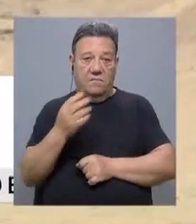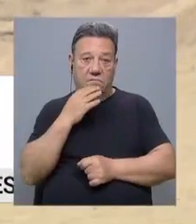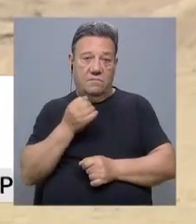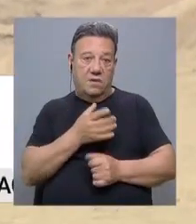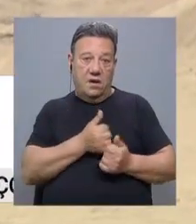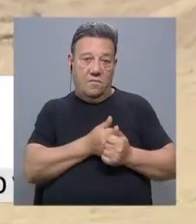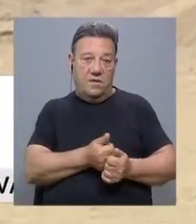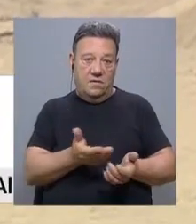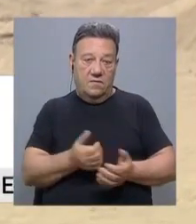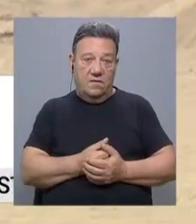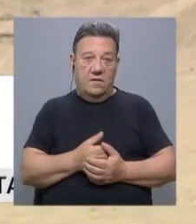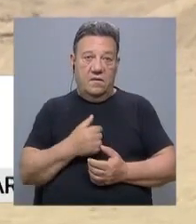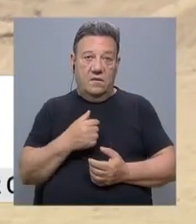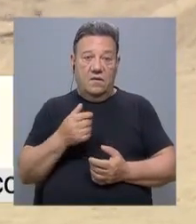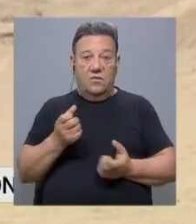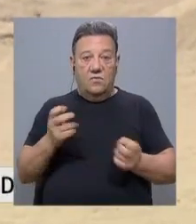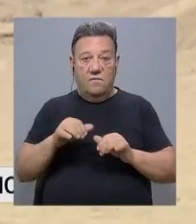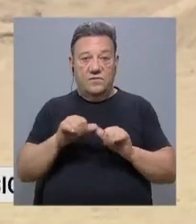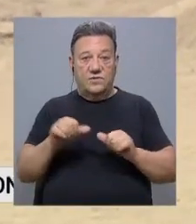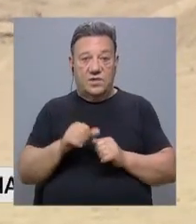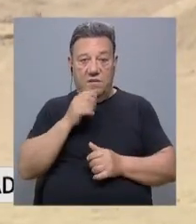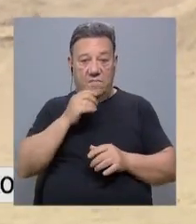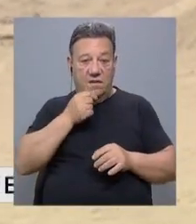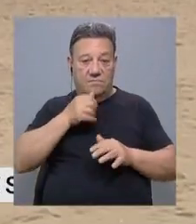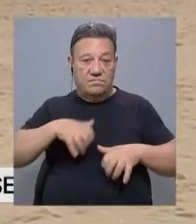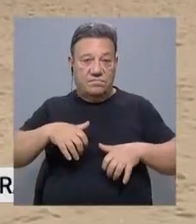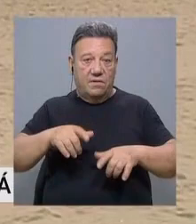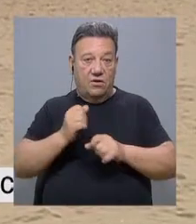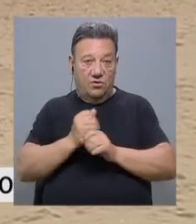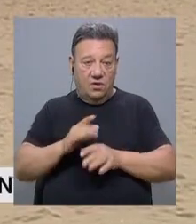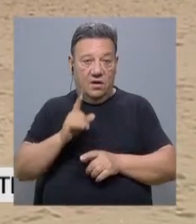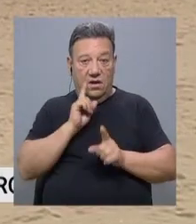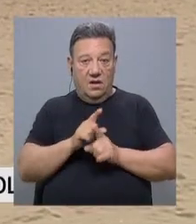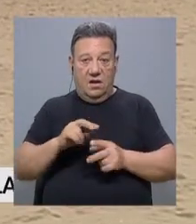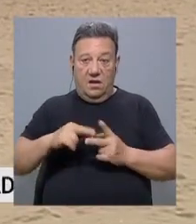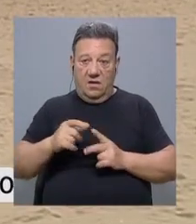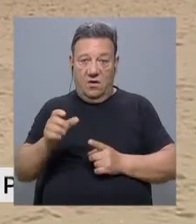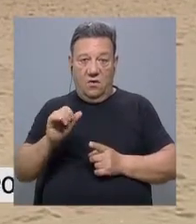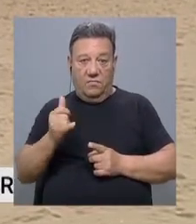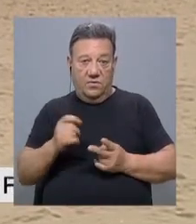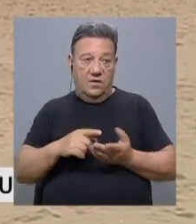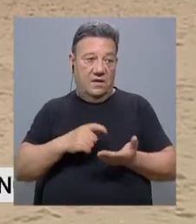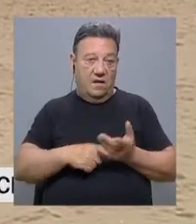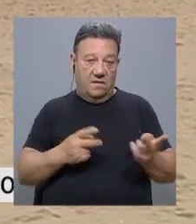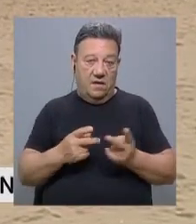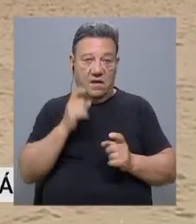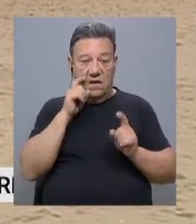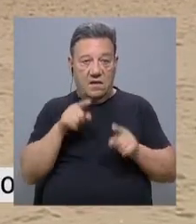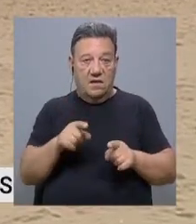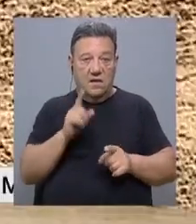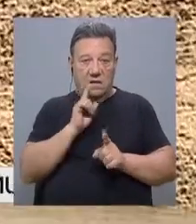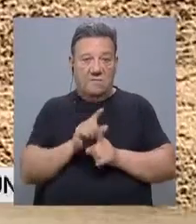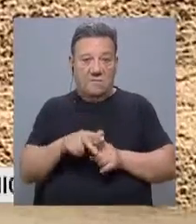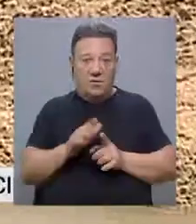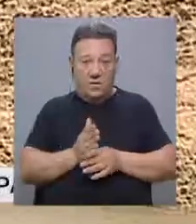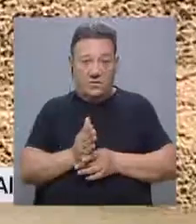acompanhados por nós. Quando o novo sistema de dragagem estiver concluído, vão continuar a ser as autarquias de Óbidos e das Caldas da Rainha a garantir a sua